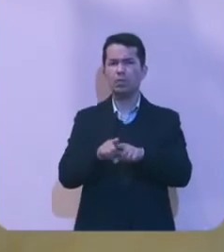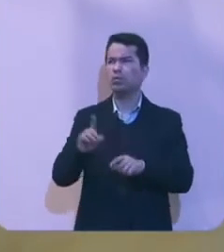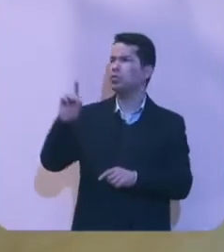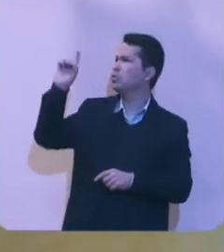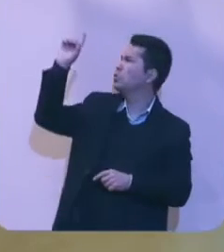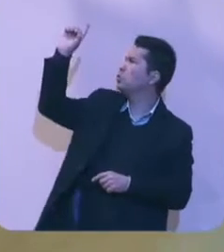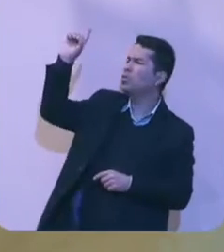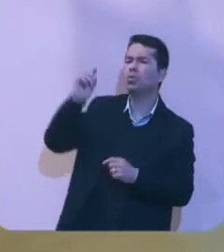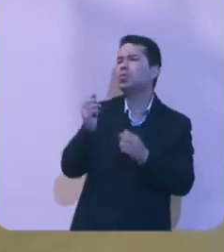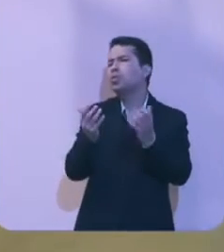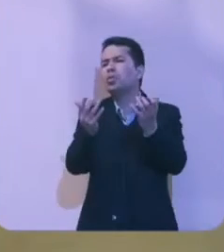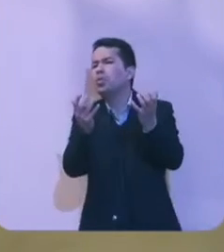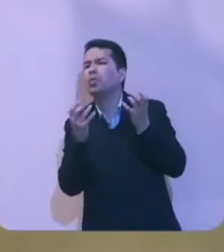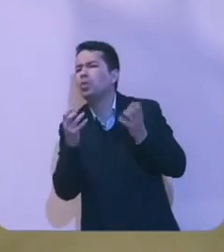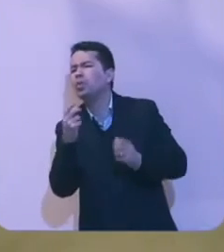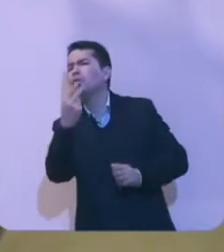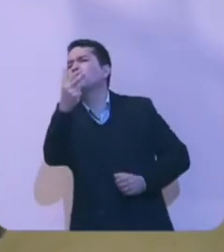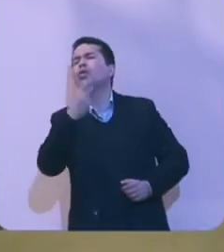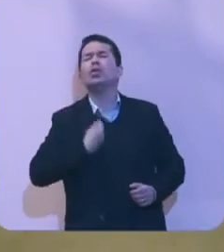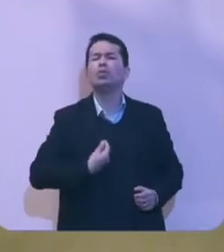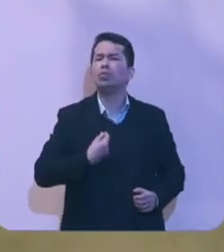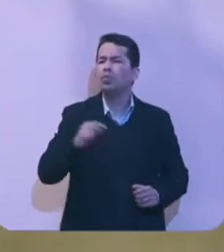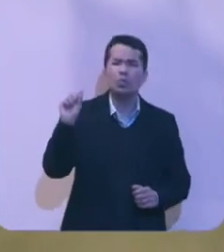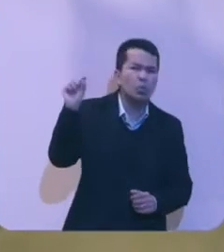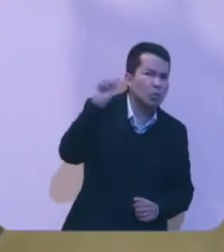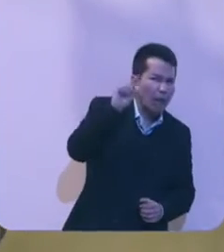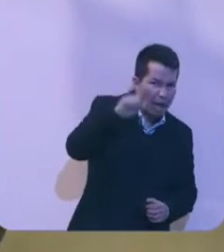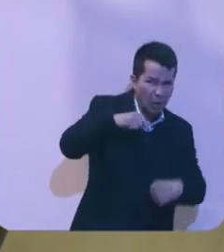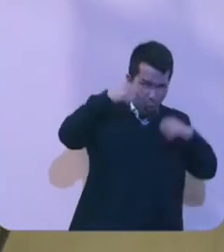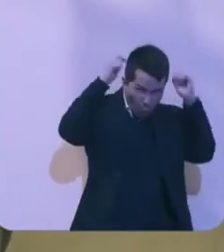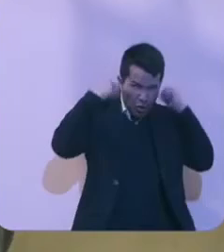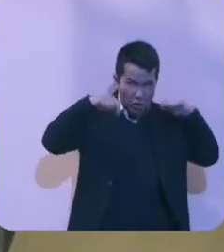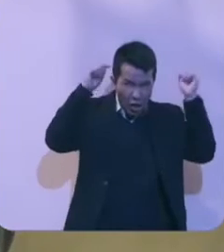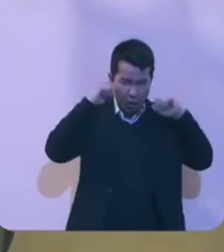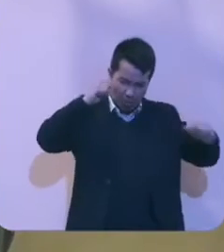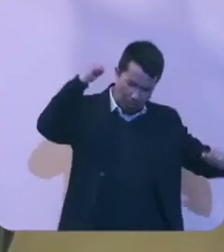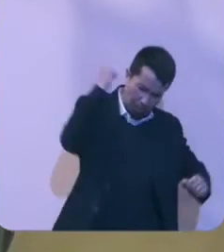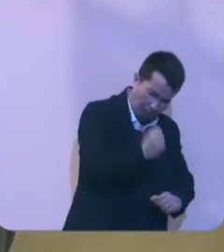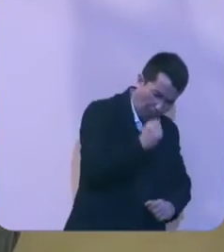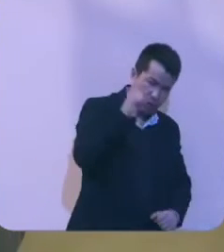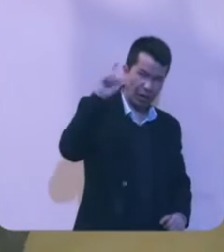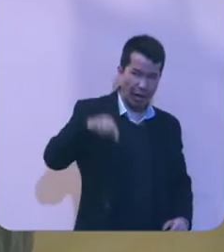porque Jesus já tomou lugar, mas é que eu posso tomar posse daquilo que